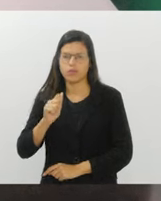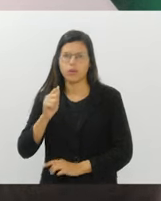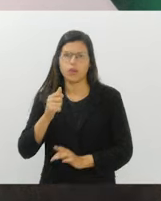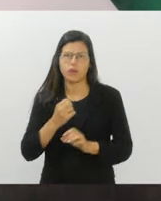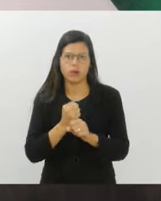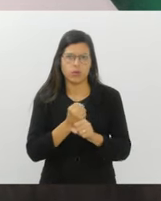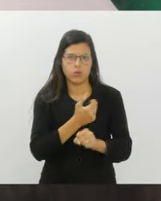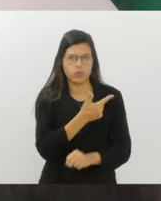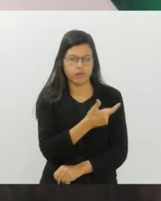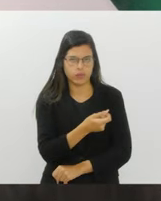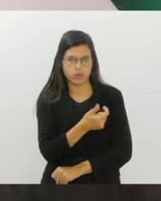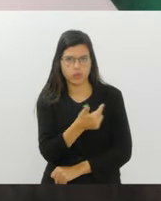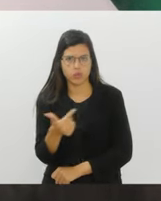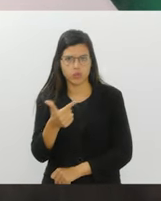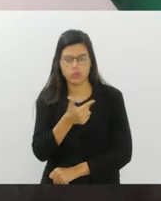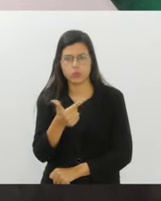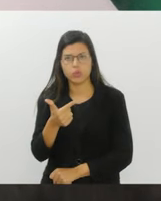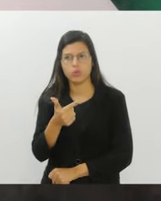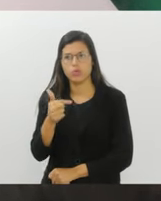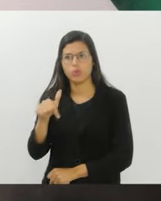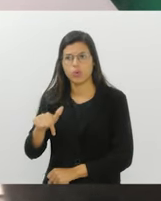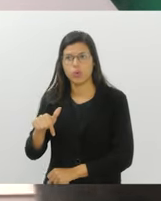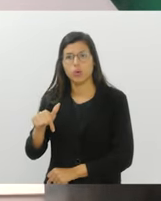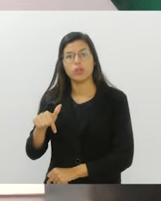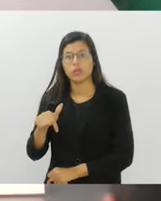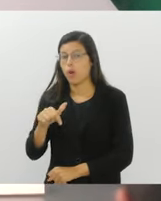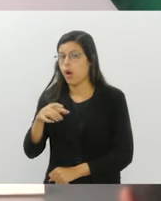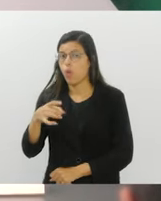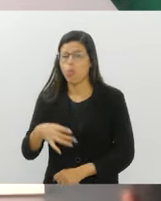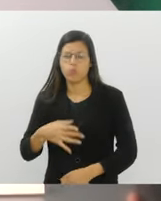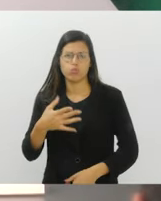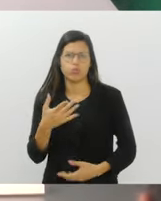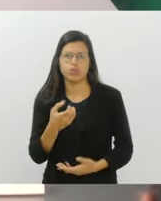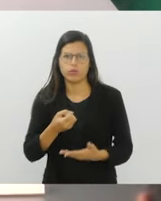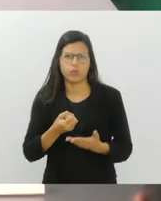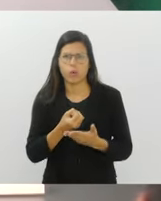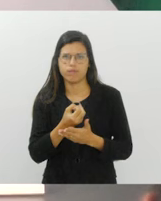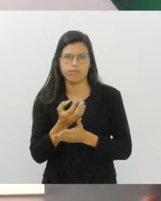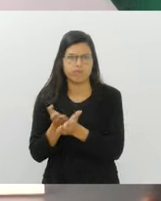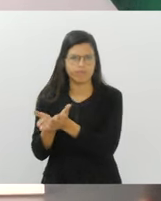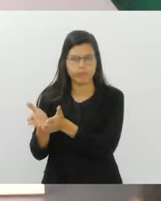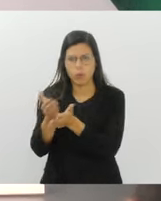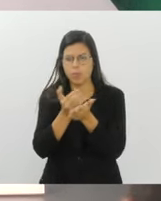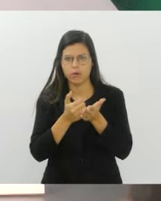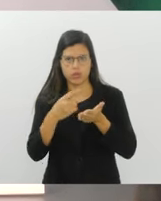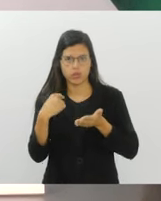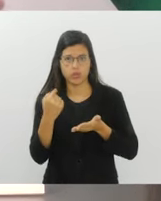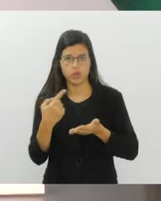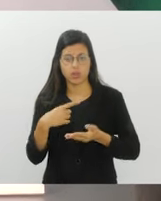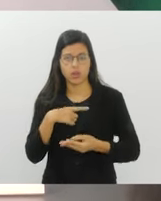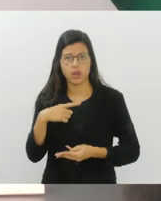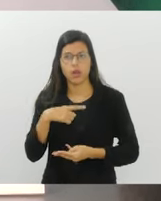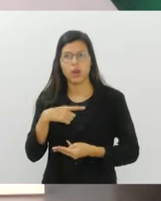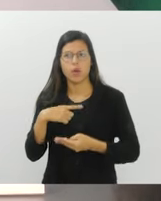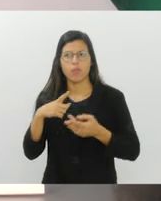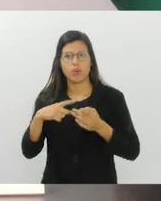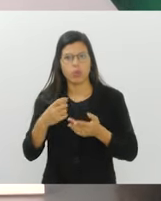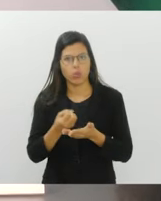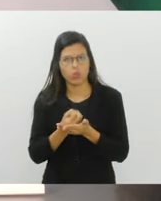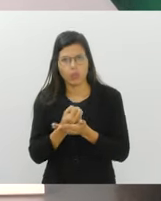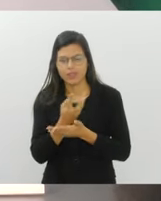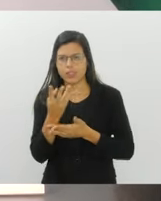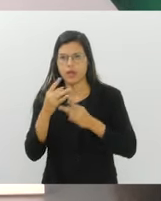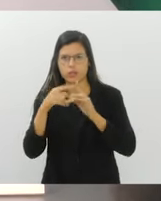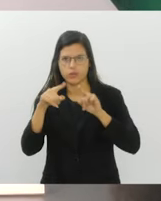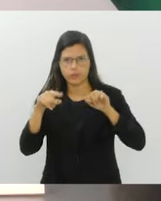para a Secretaria, para a Central, e são os últimos números que nós temos na Secretaria e na Central a respeito de número de funcionários, como foi aplicado